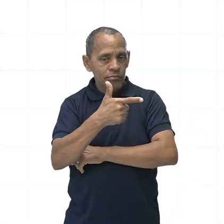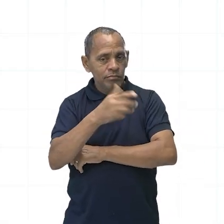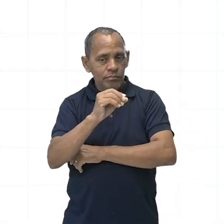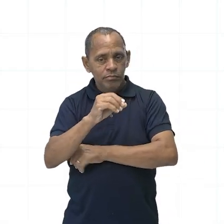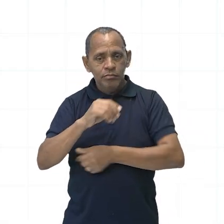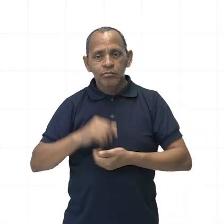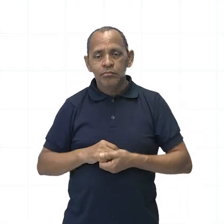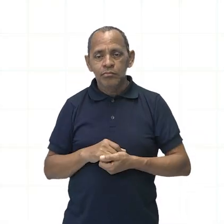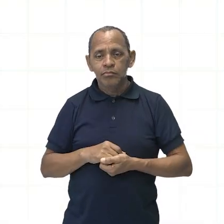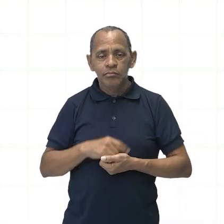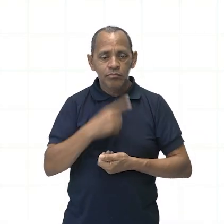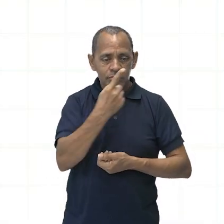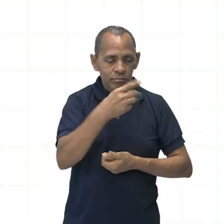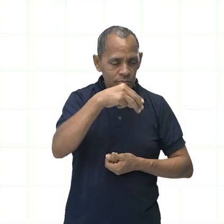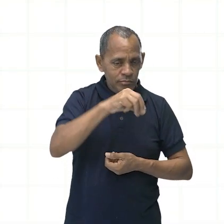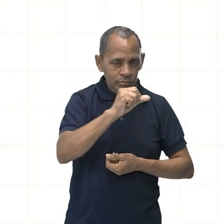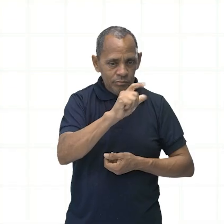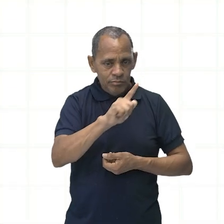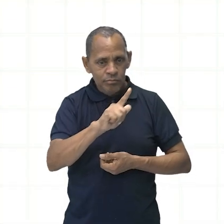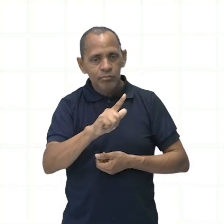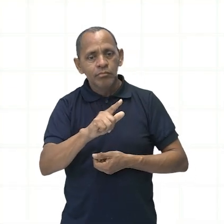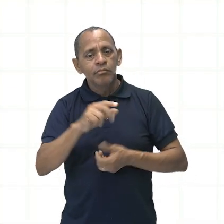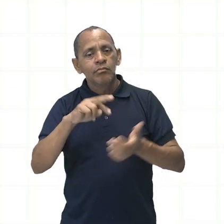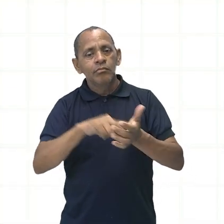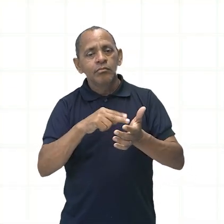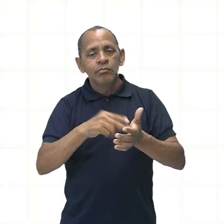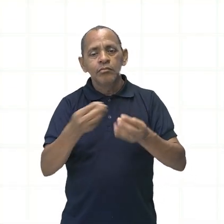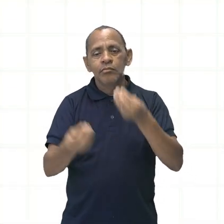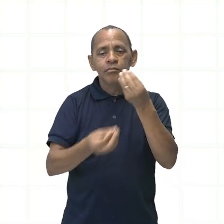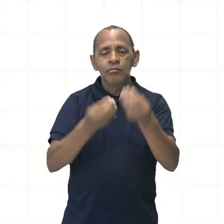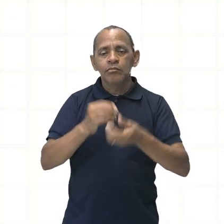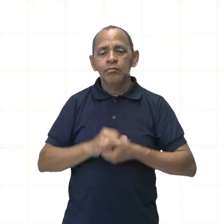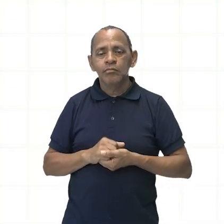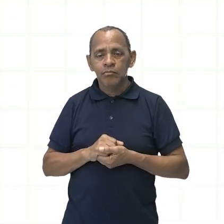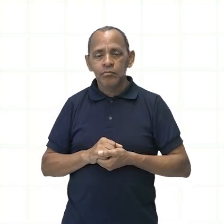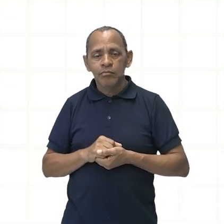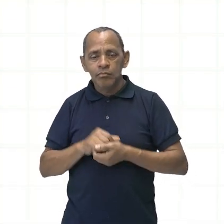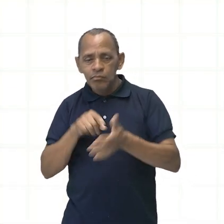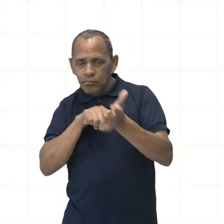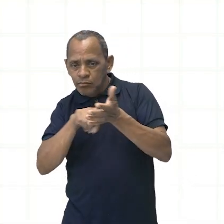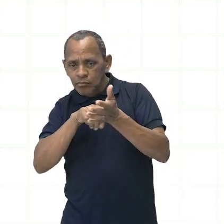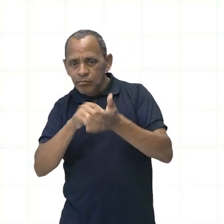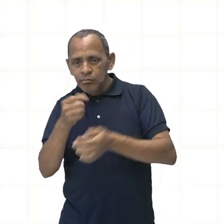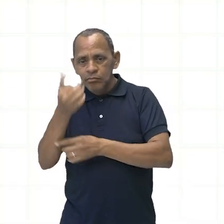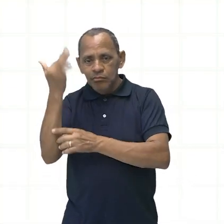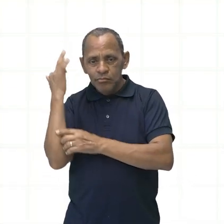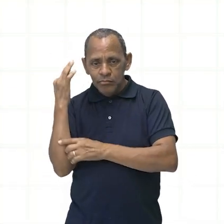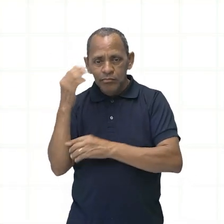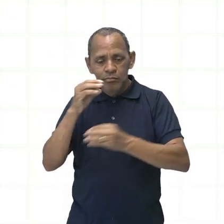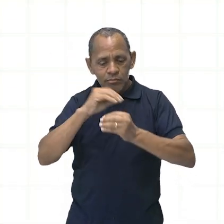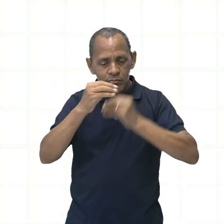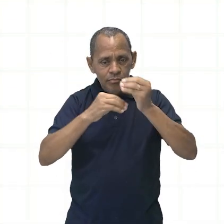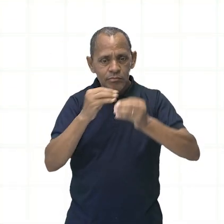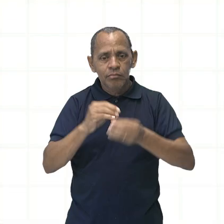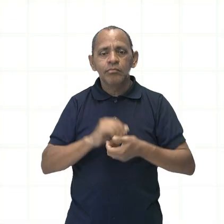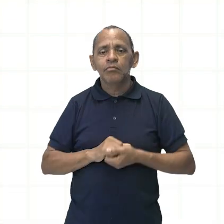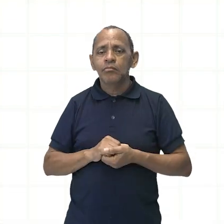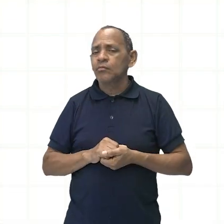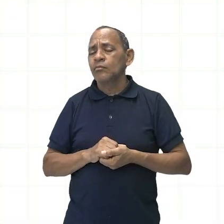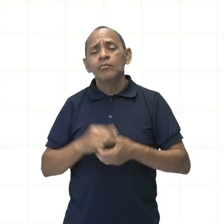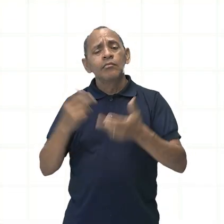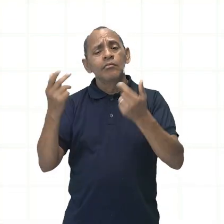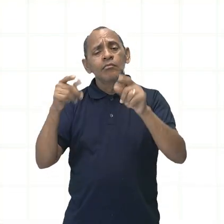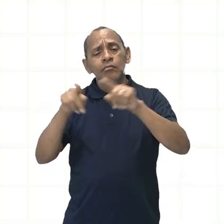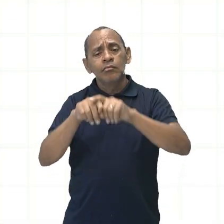Então, 1 mol de água é uma forma de contar moléculas, assim como usamos dúzia para contar 12